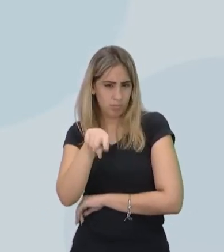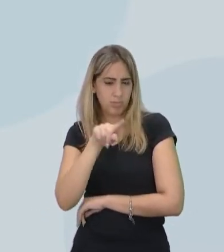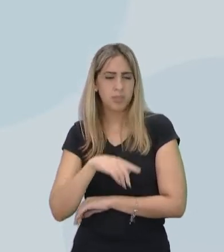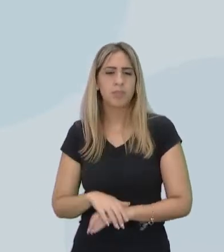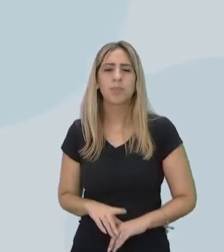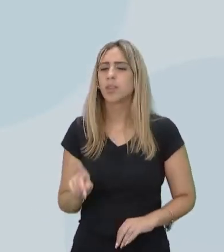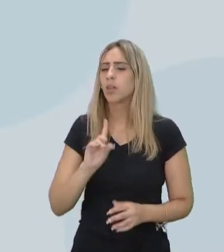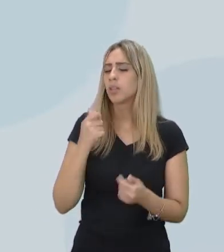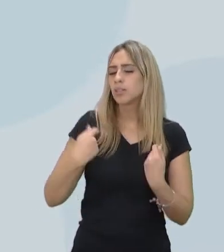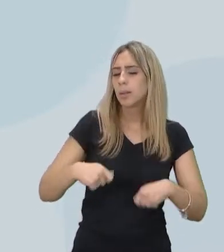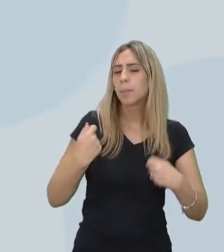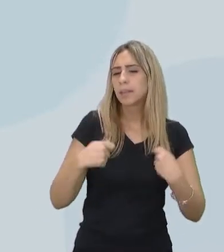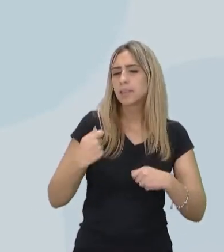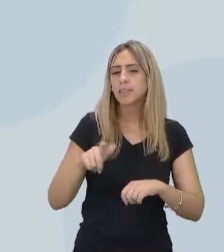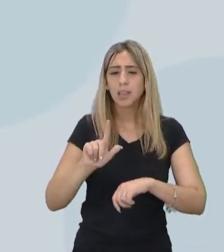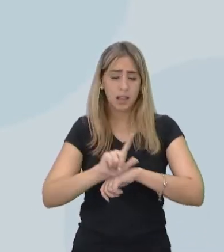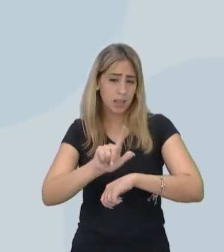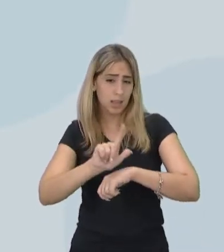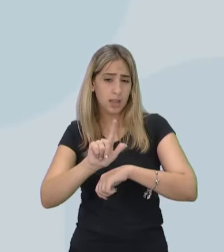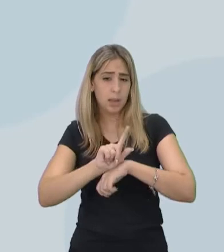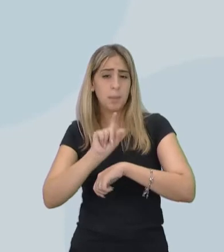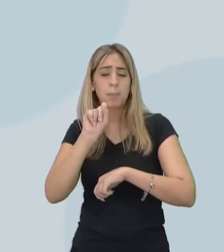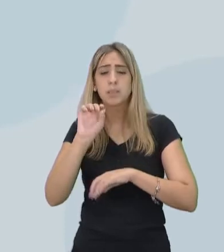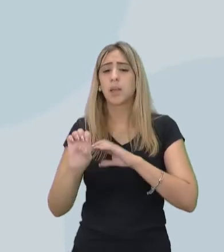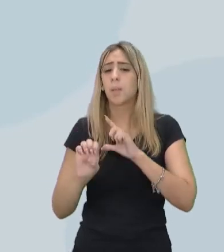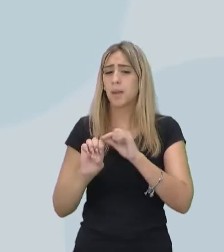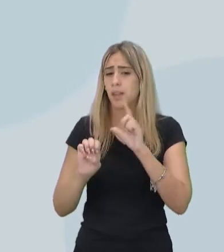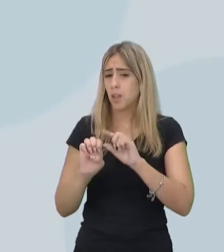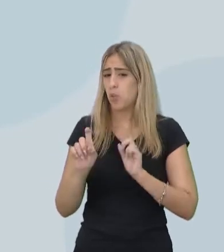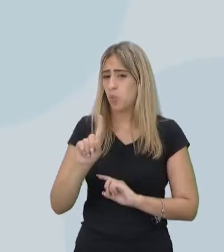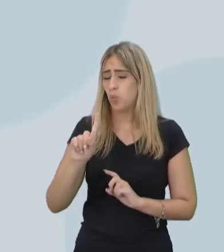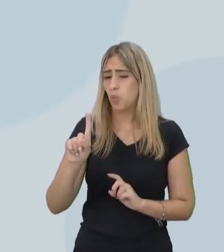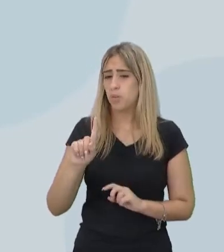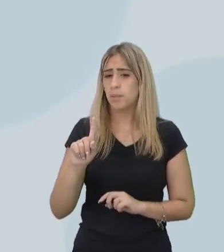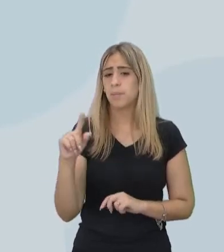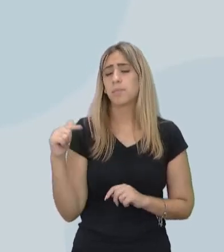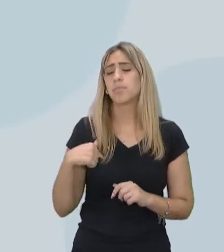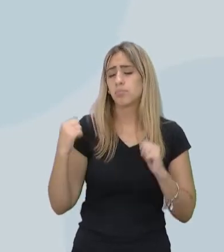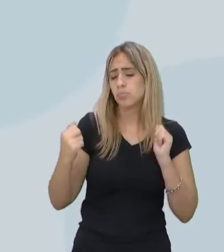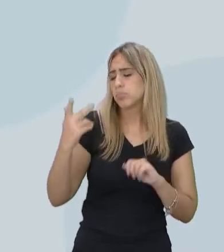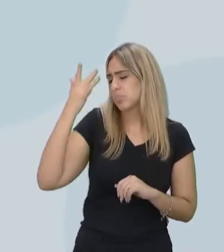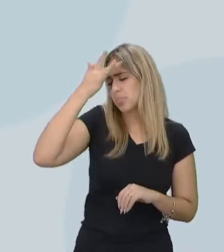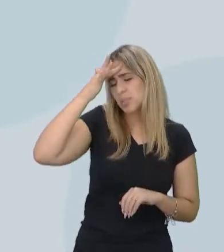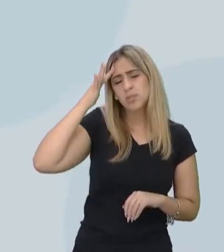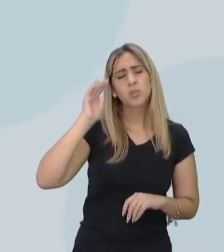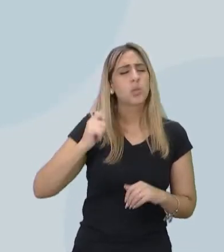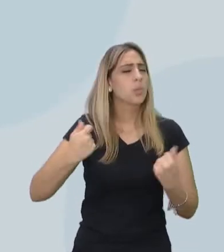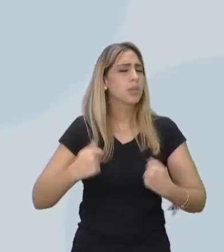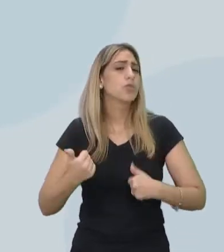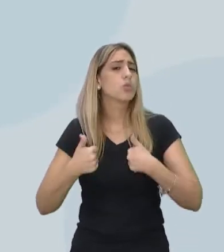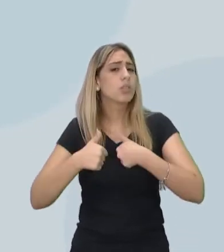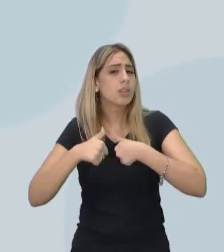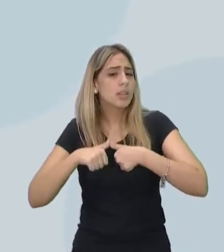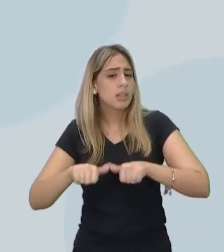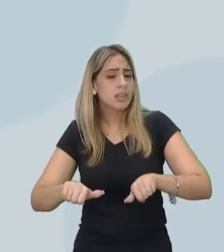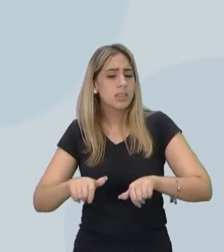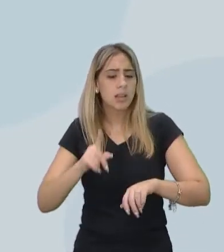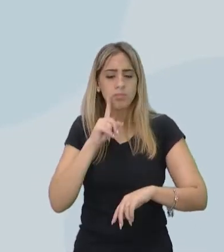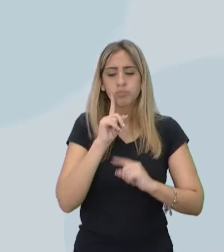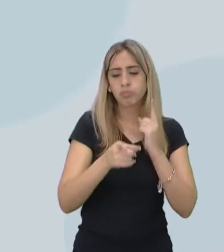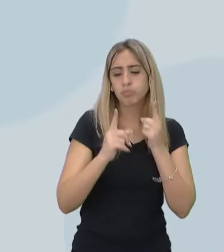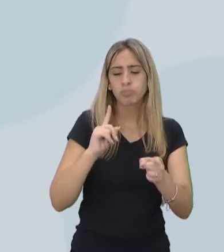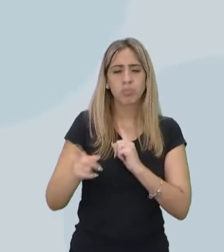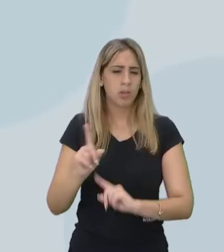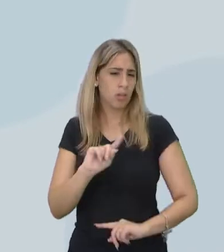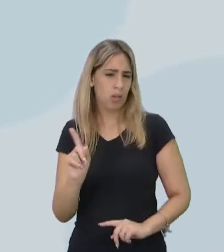não necessariamente você precisa ser um líder para ser um empreendedor, tá? Certo. Existem pessoas que não precisam estar na ponta do comando ali,